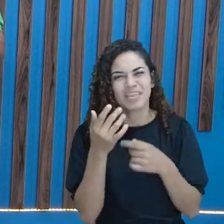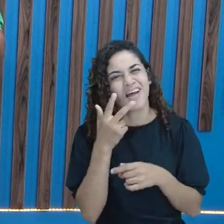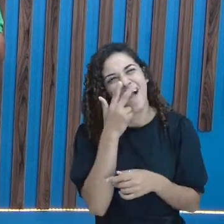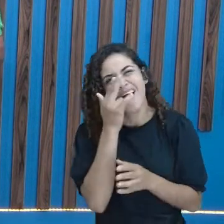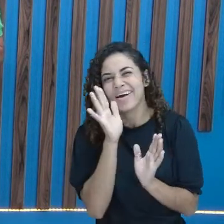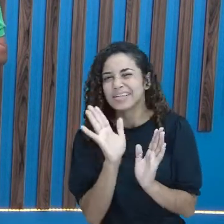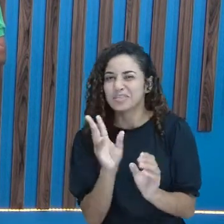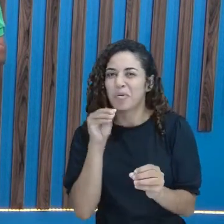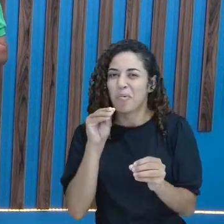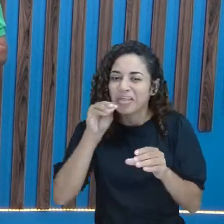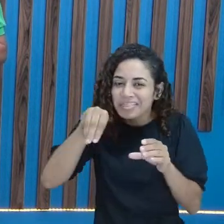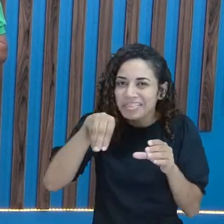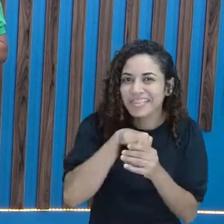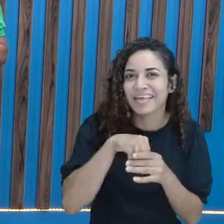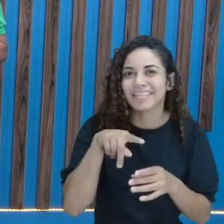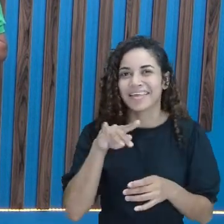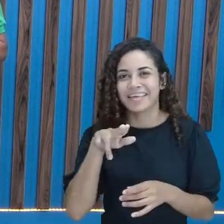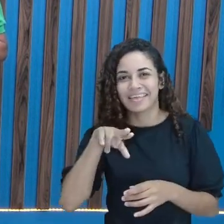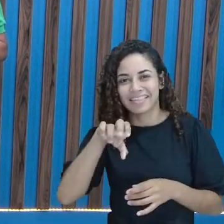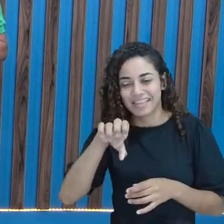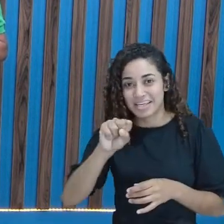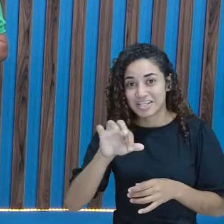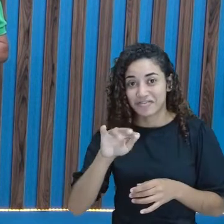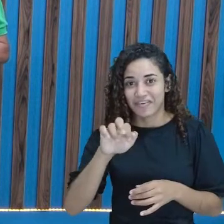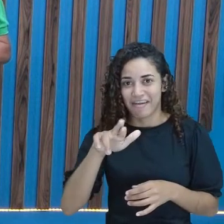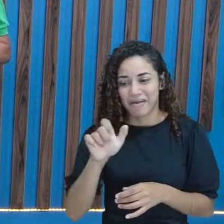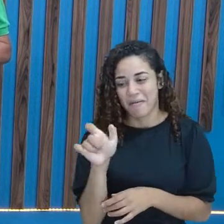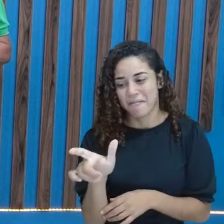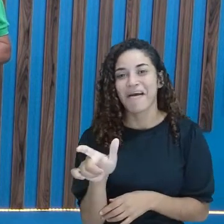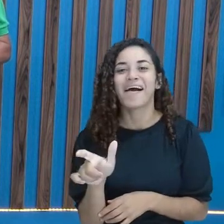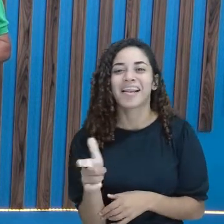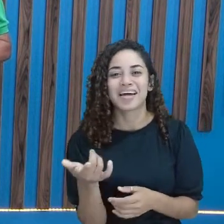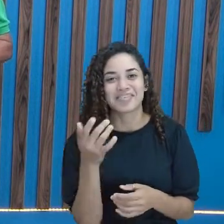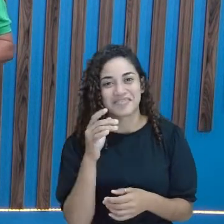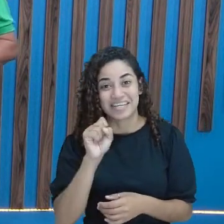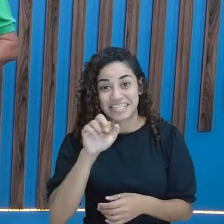da quinosfera. Será, hein, professora Verônica?